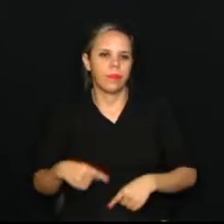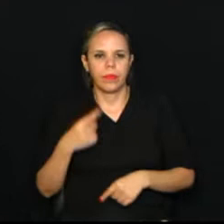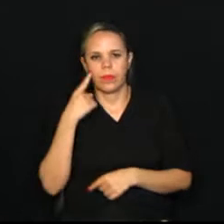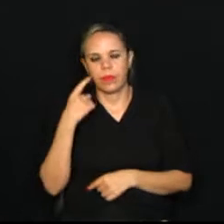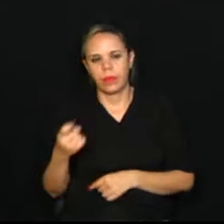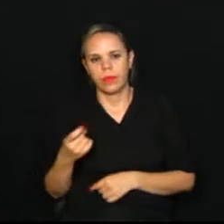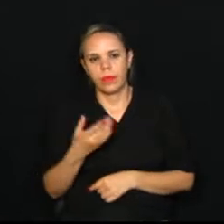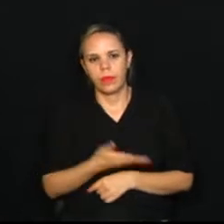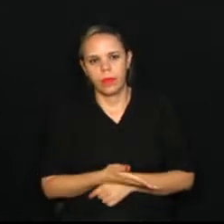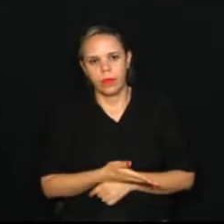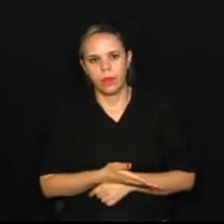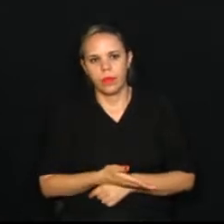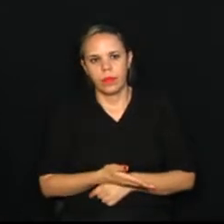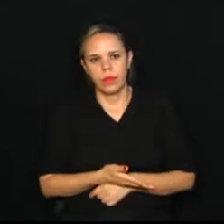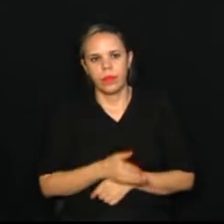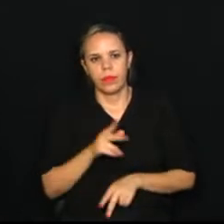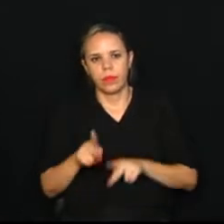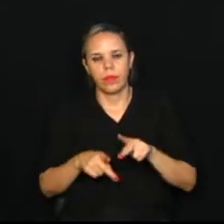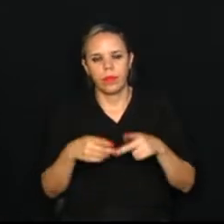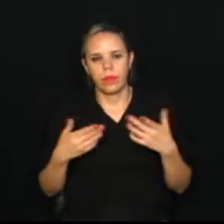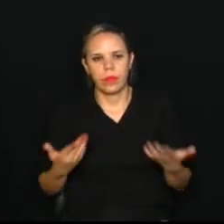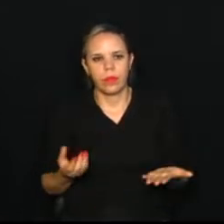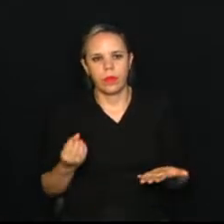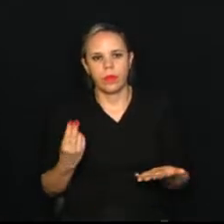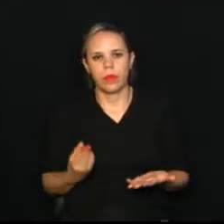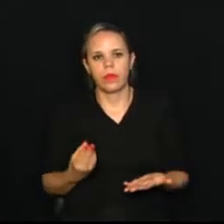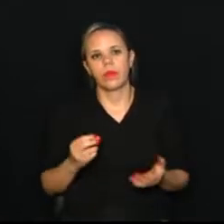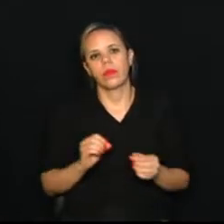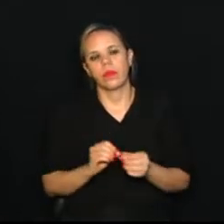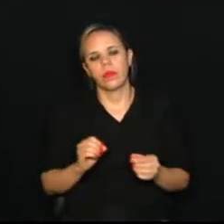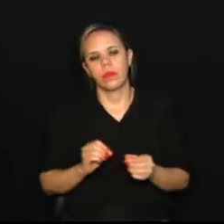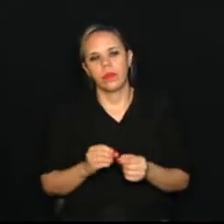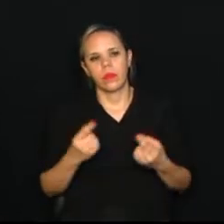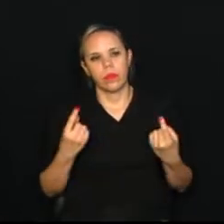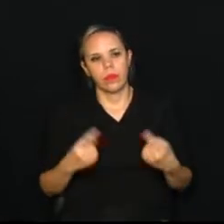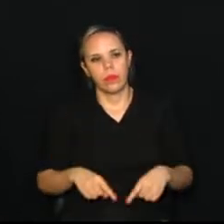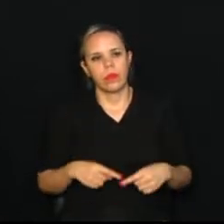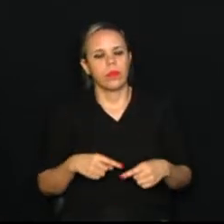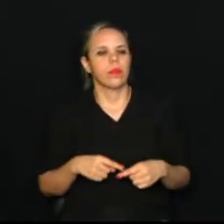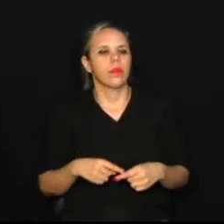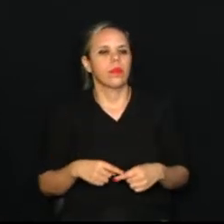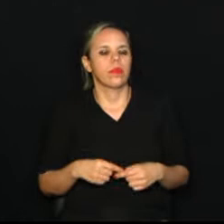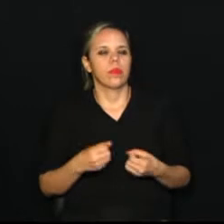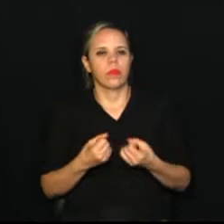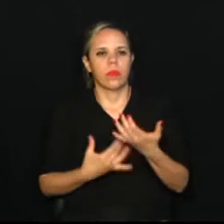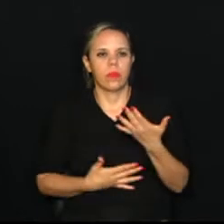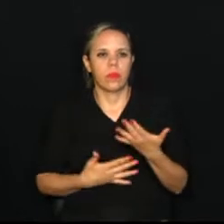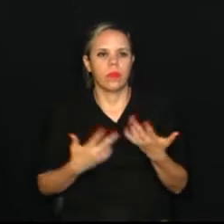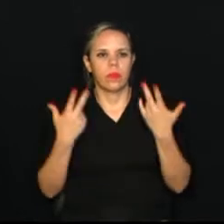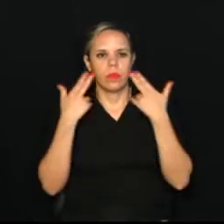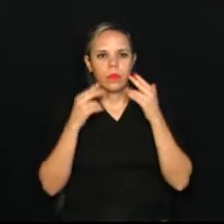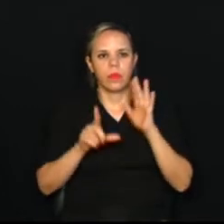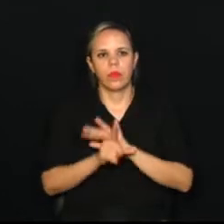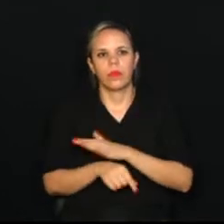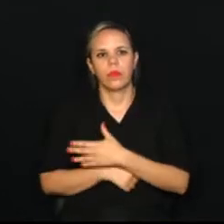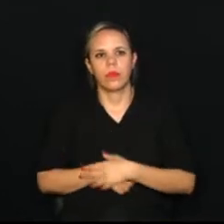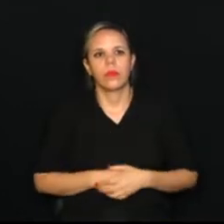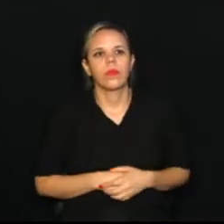interesses da população ou mesmo contra os ditames de natureza legal.